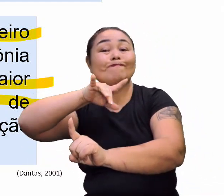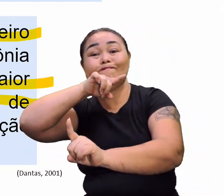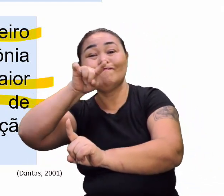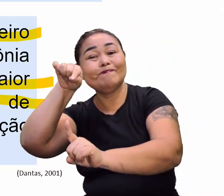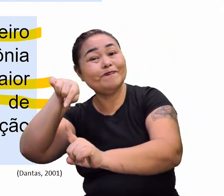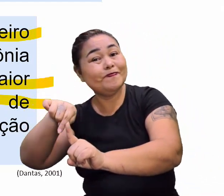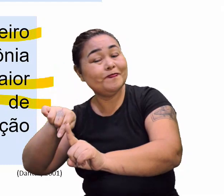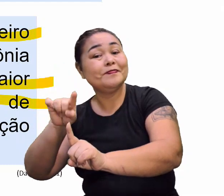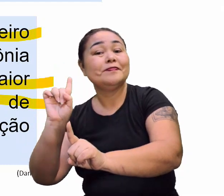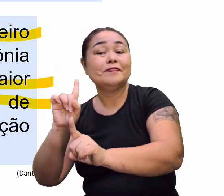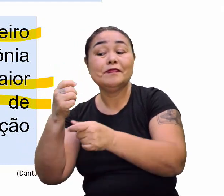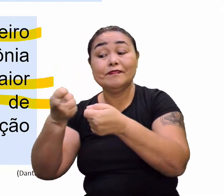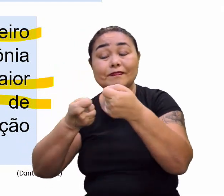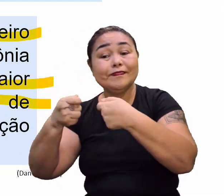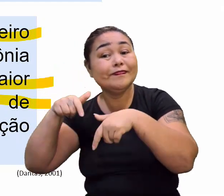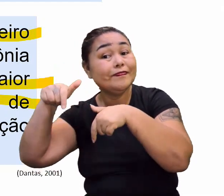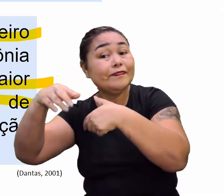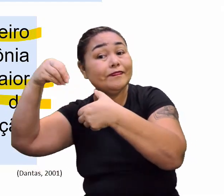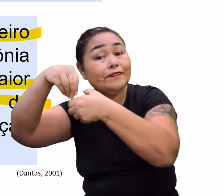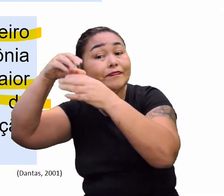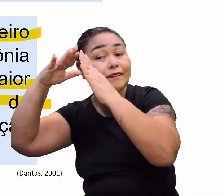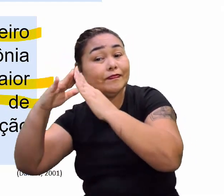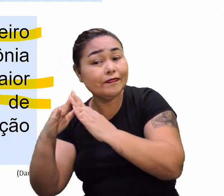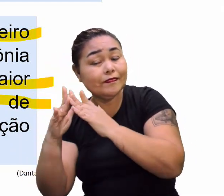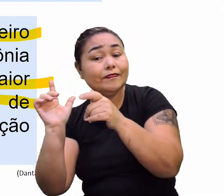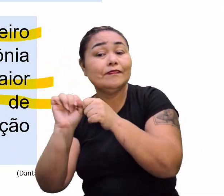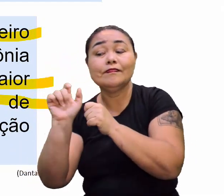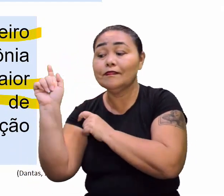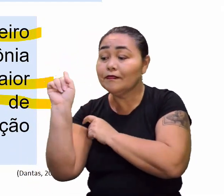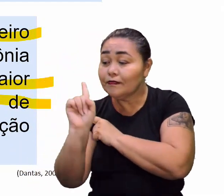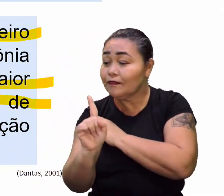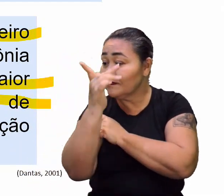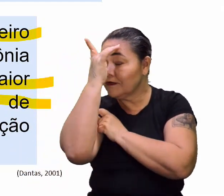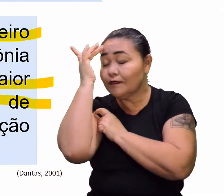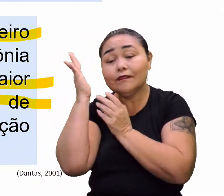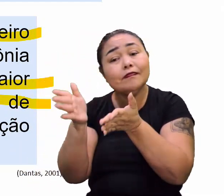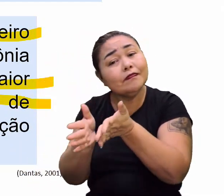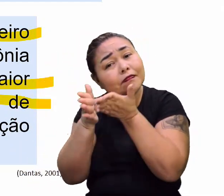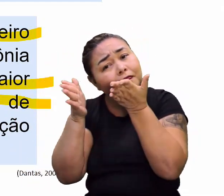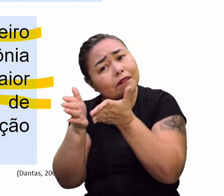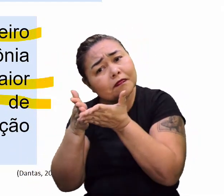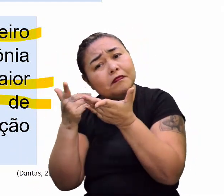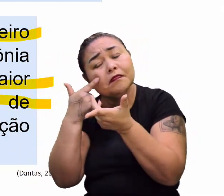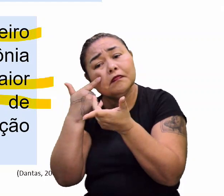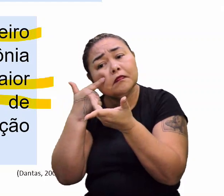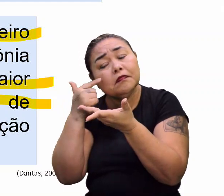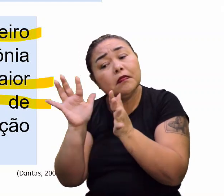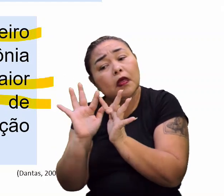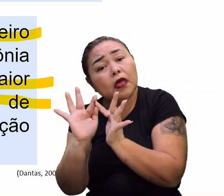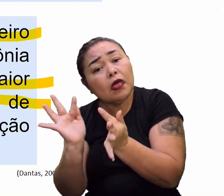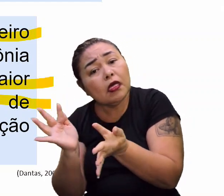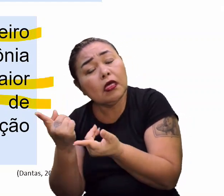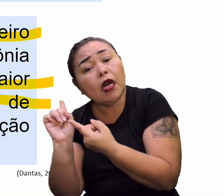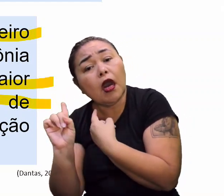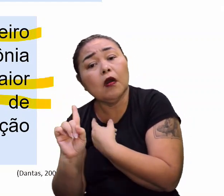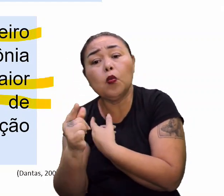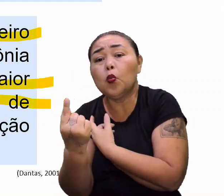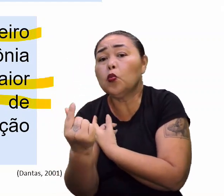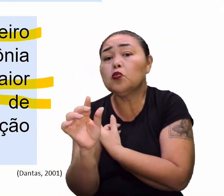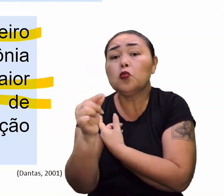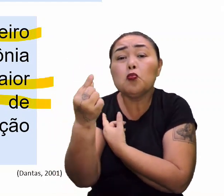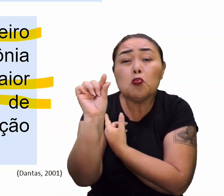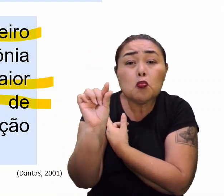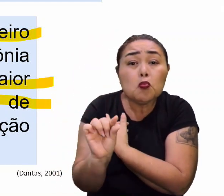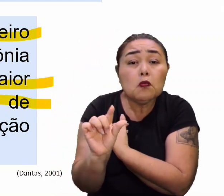aquele que fazia a garimpagem manual. Exato. Que é aquele garimpeiro, aquele indivíduo pobre, aquela pessoa mais simples, né, que não tinha muito